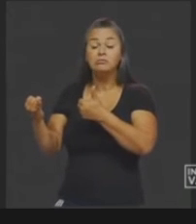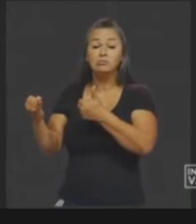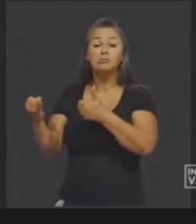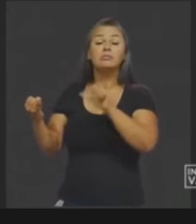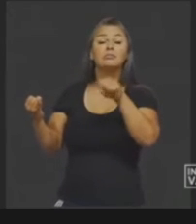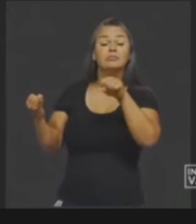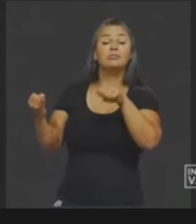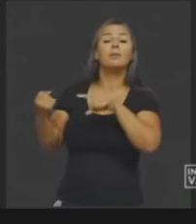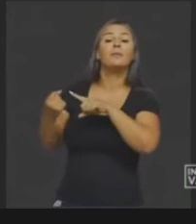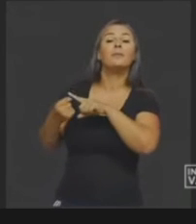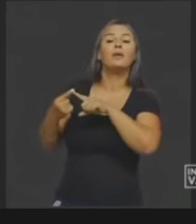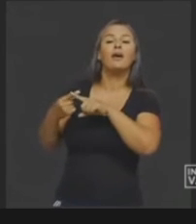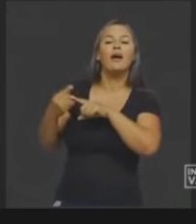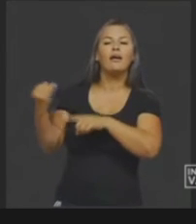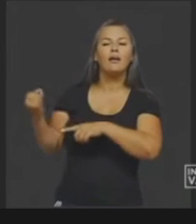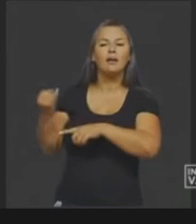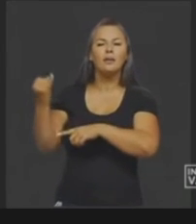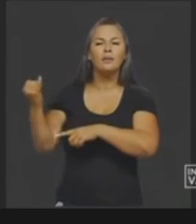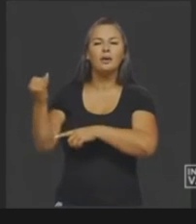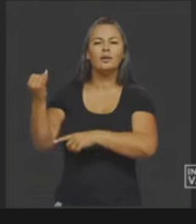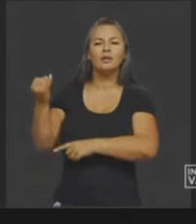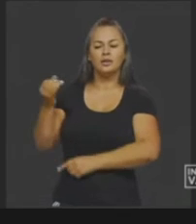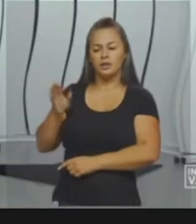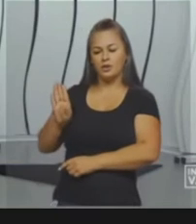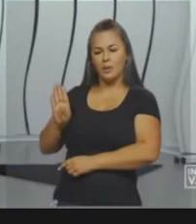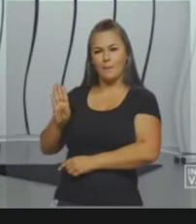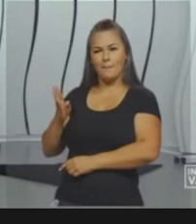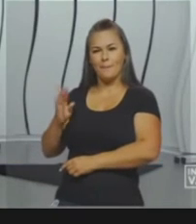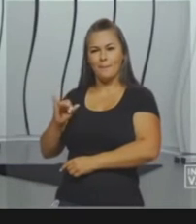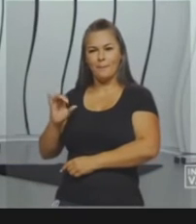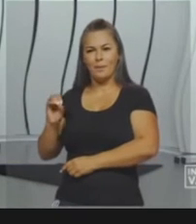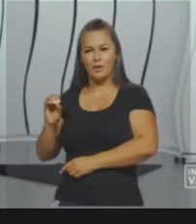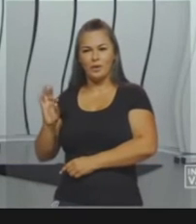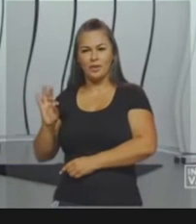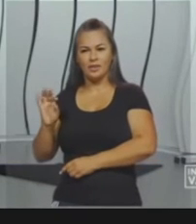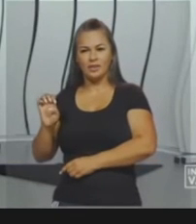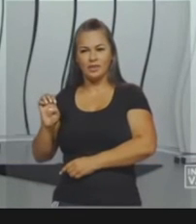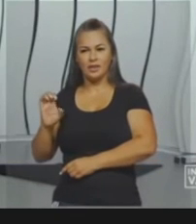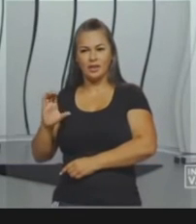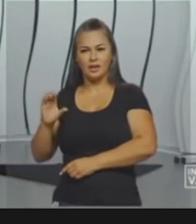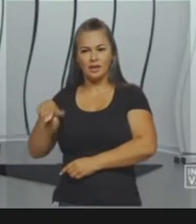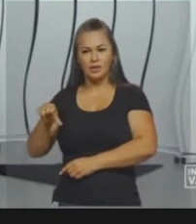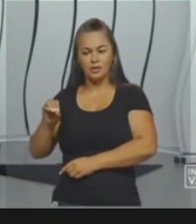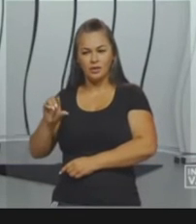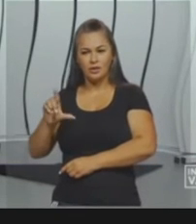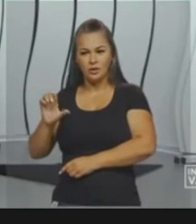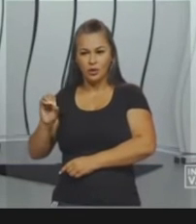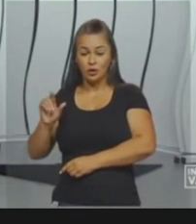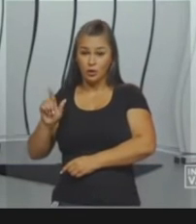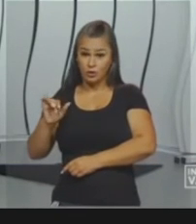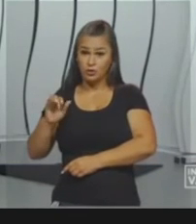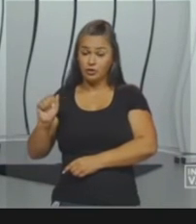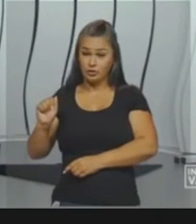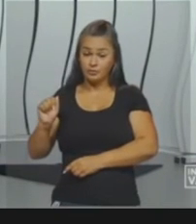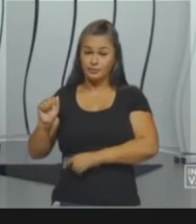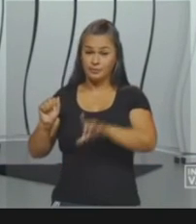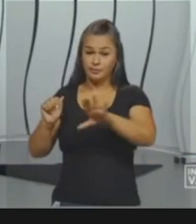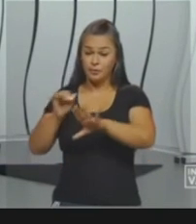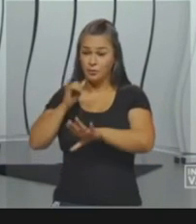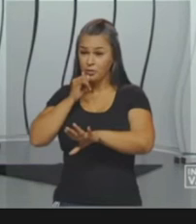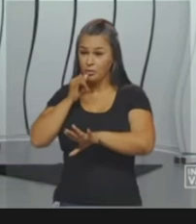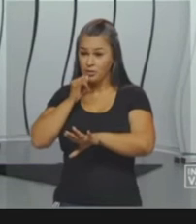são fundamentais para, por exemplo, nós fazermos terapia gênica, onde você consegue também usar o